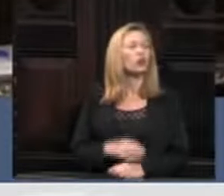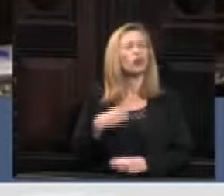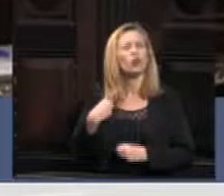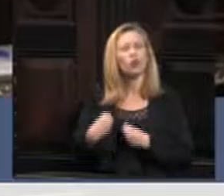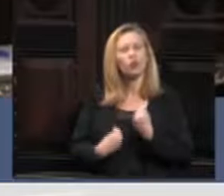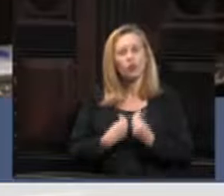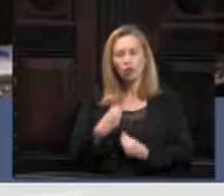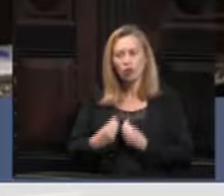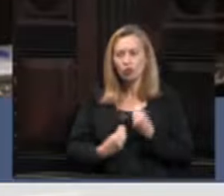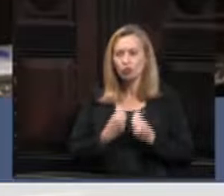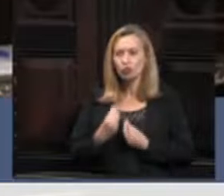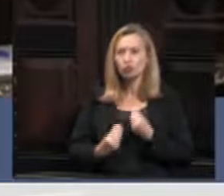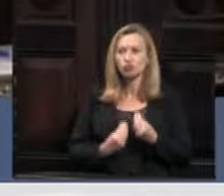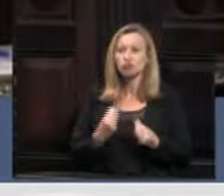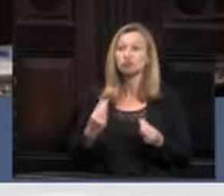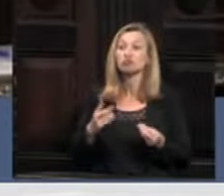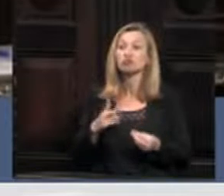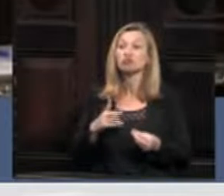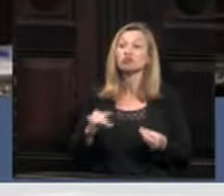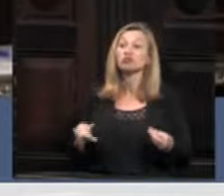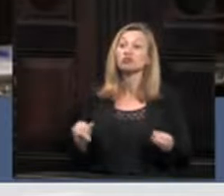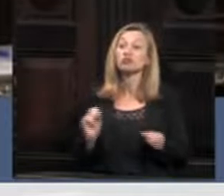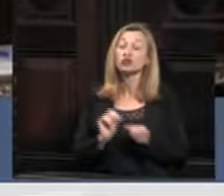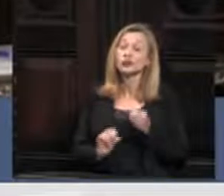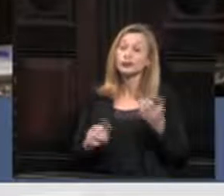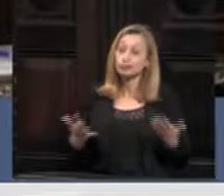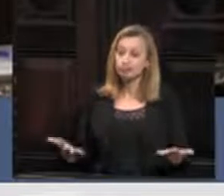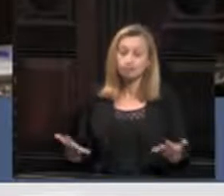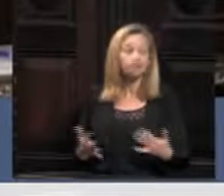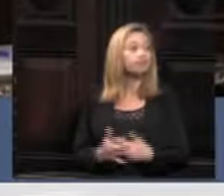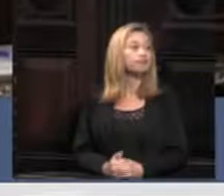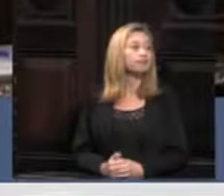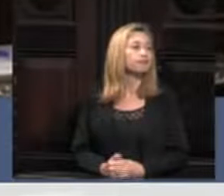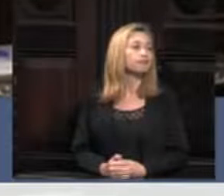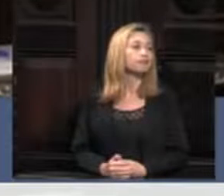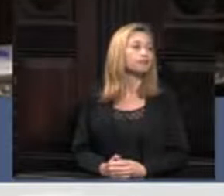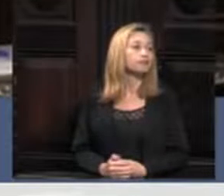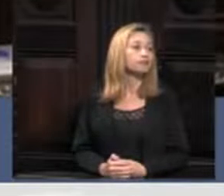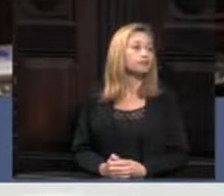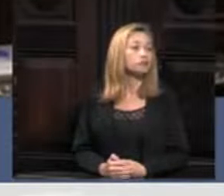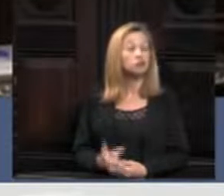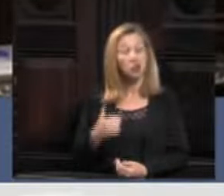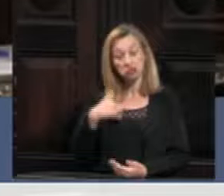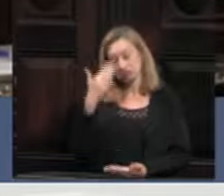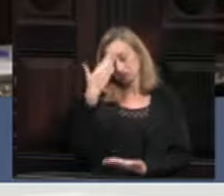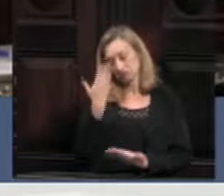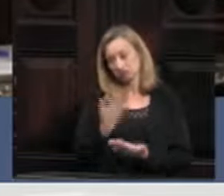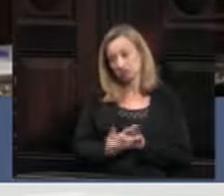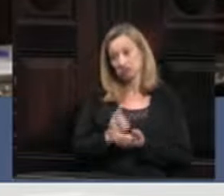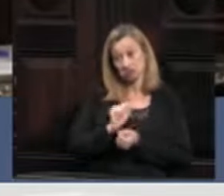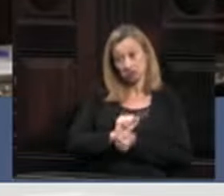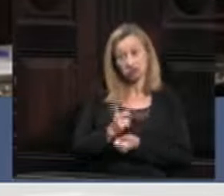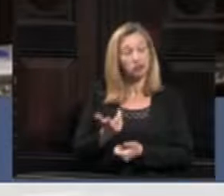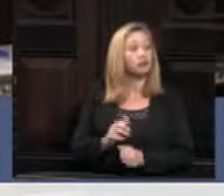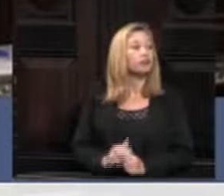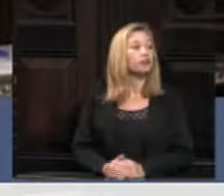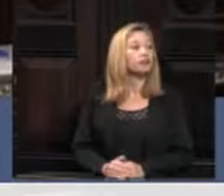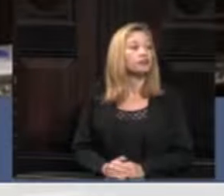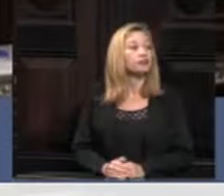como esse impasse vai ser superado. Eu acredito, espero,